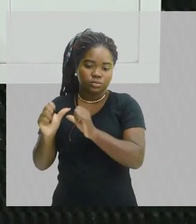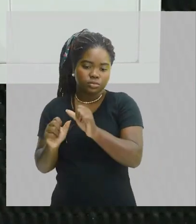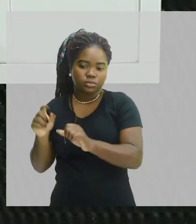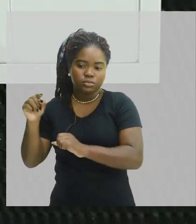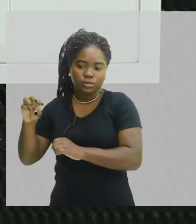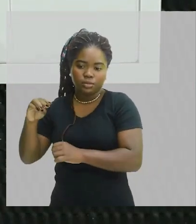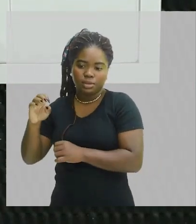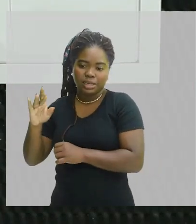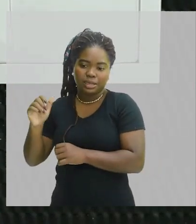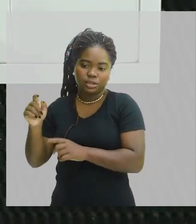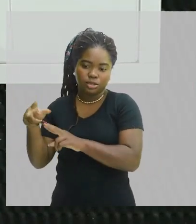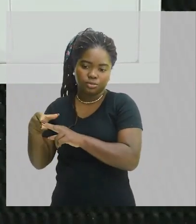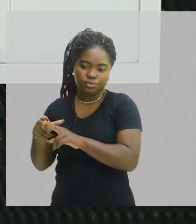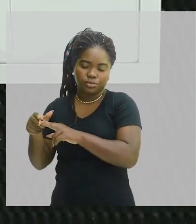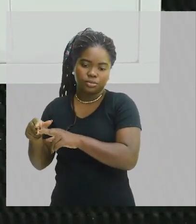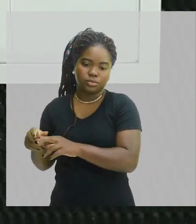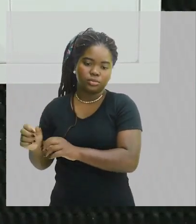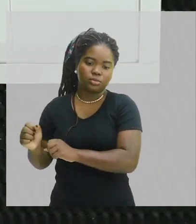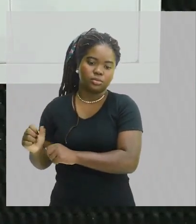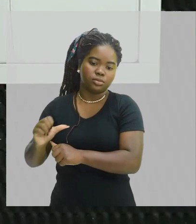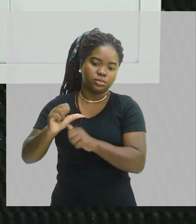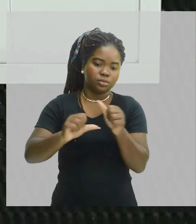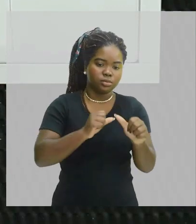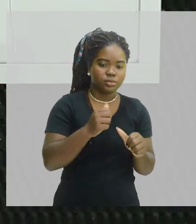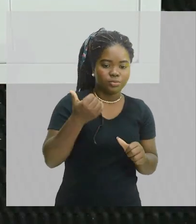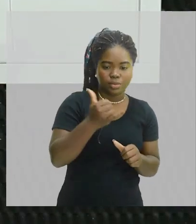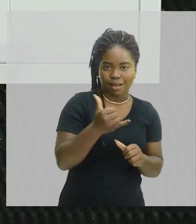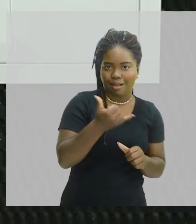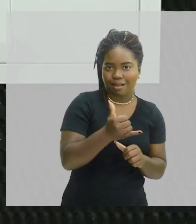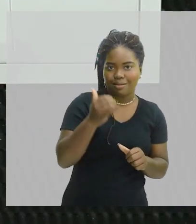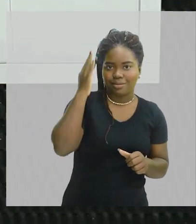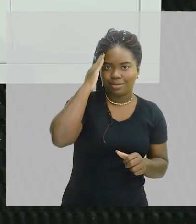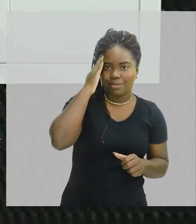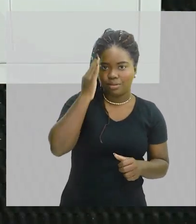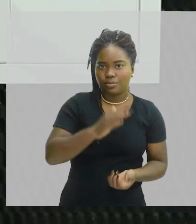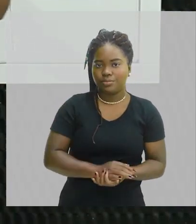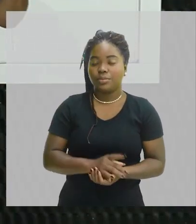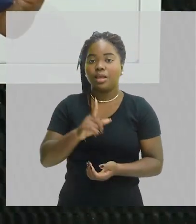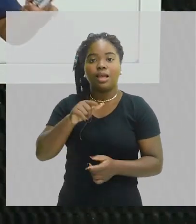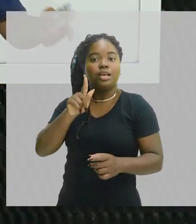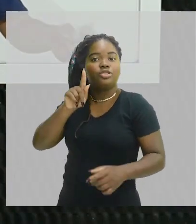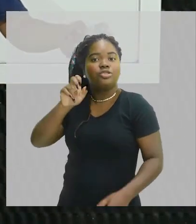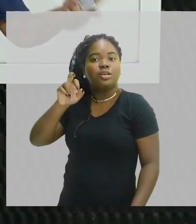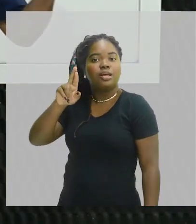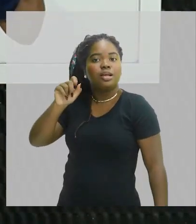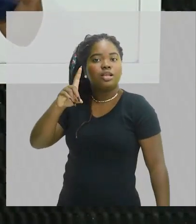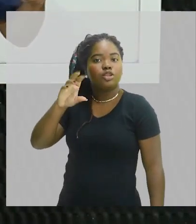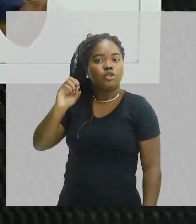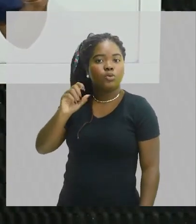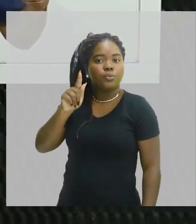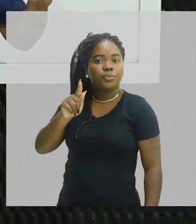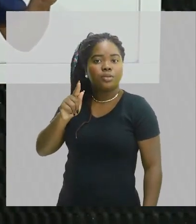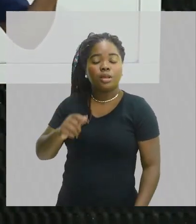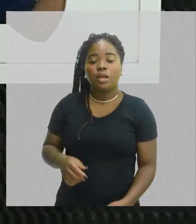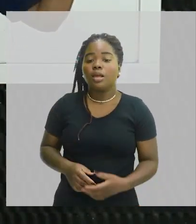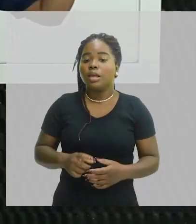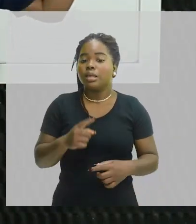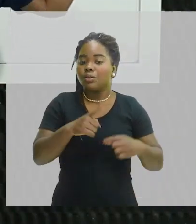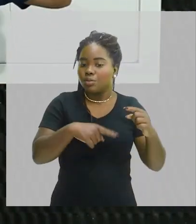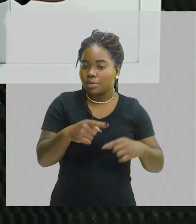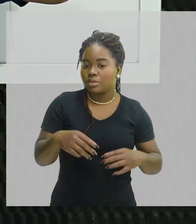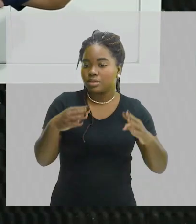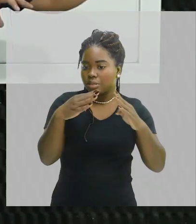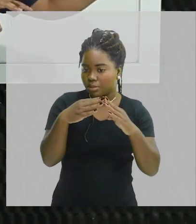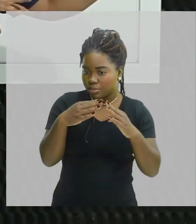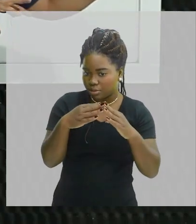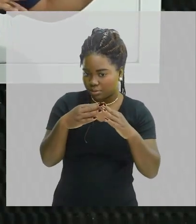energia elétrica, tá certo? Isso é um gerador. E os eletrodomésticos que nós temos em casa transformam a